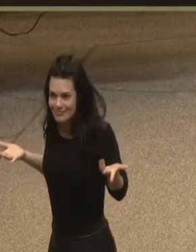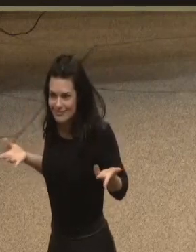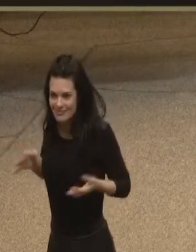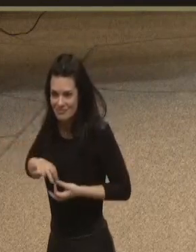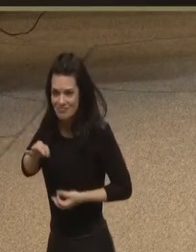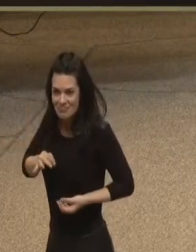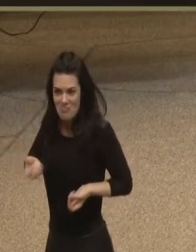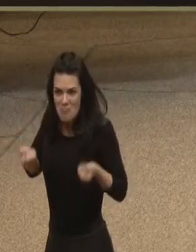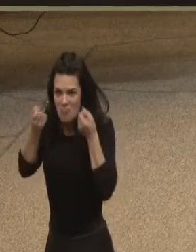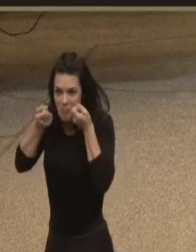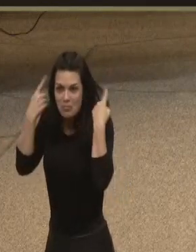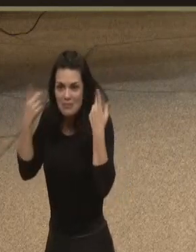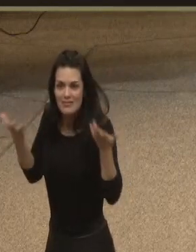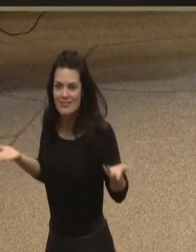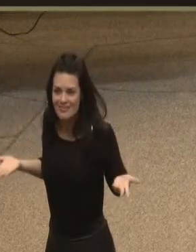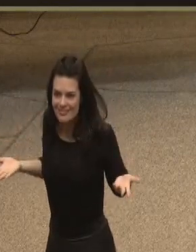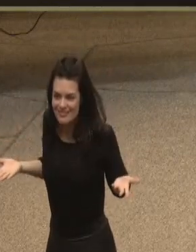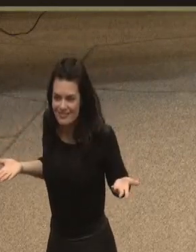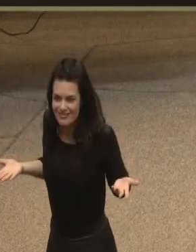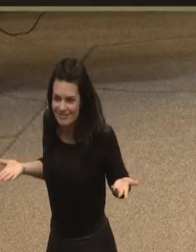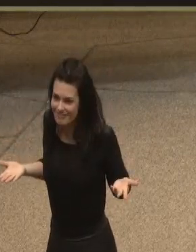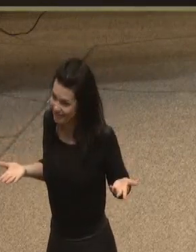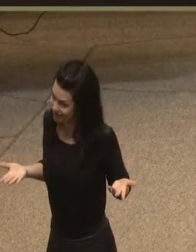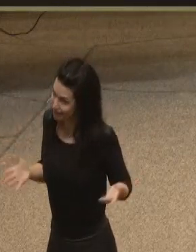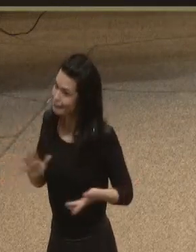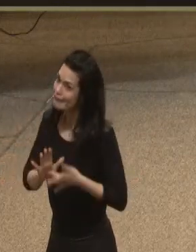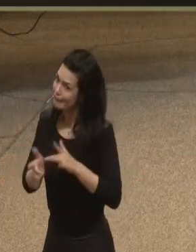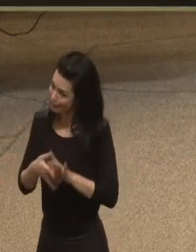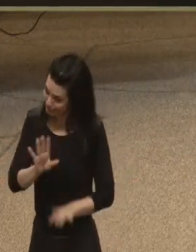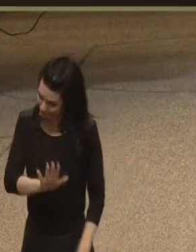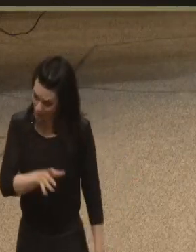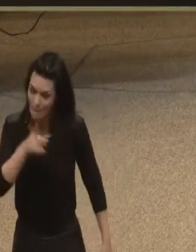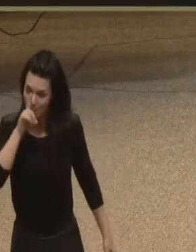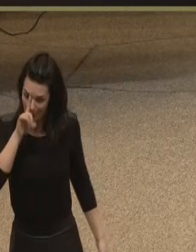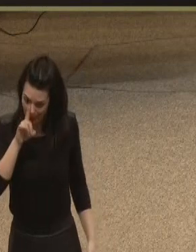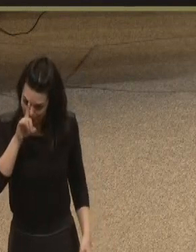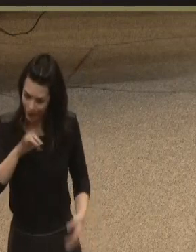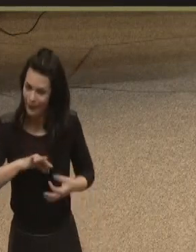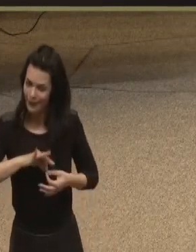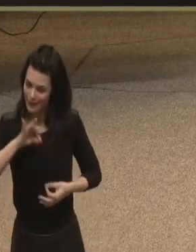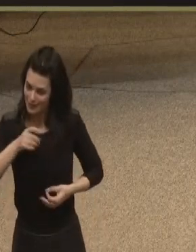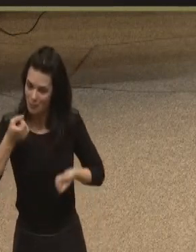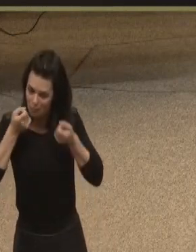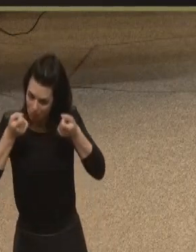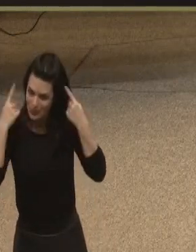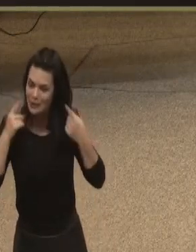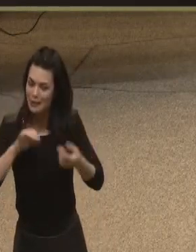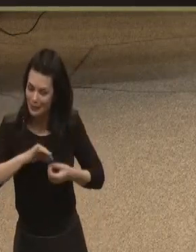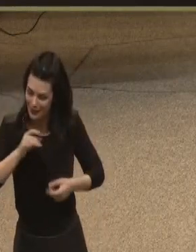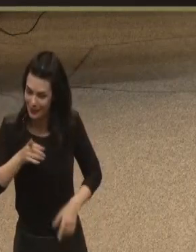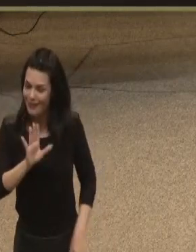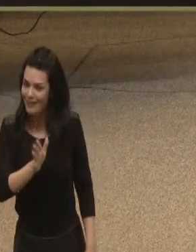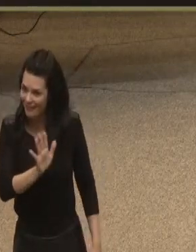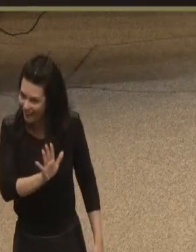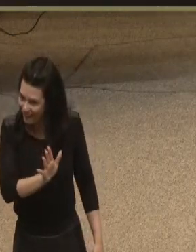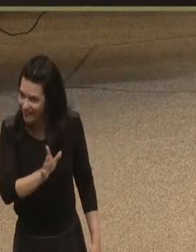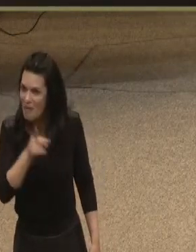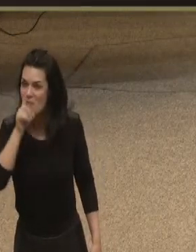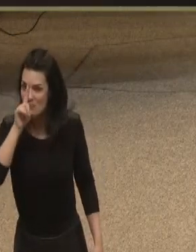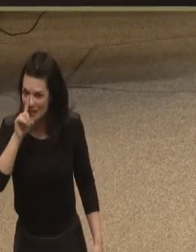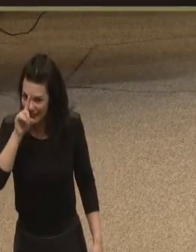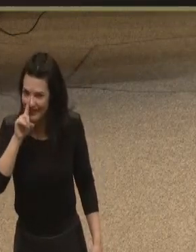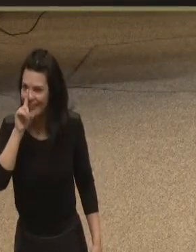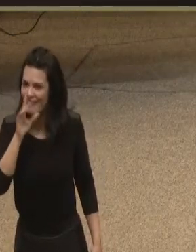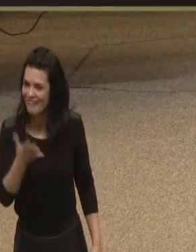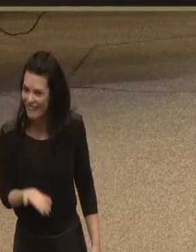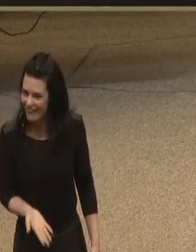Jesus então mostra essa terrível consequência da surdez espiritual. Se eu e você, meu amado,